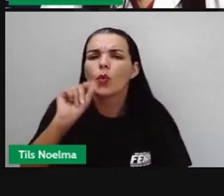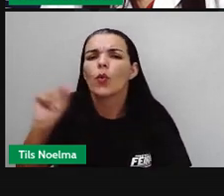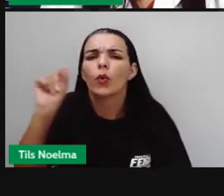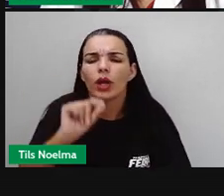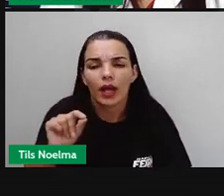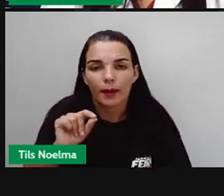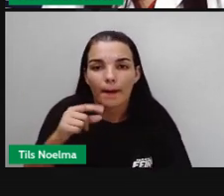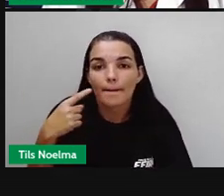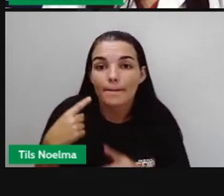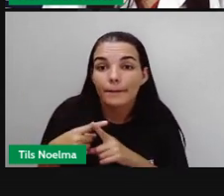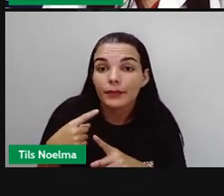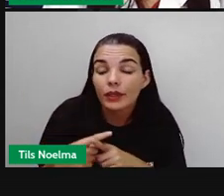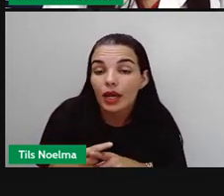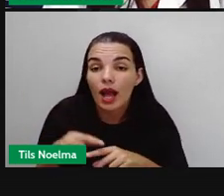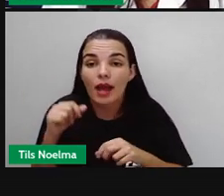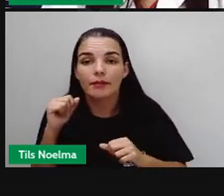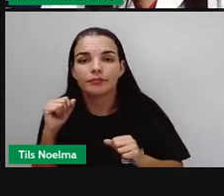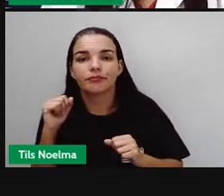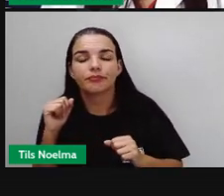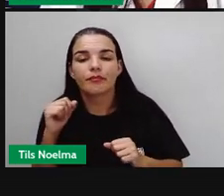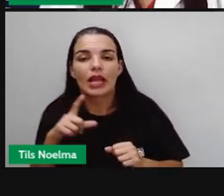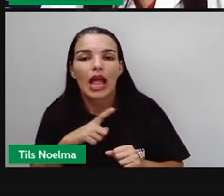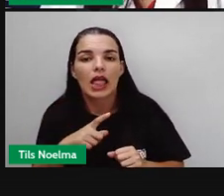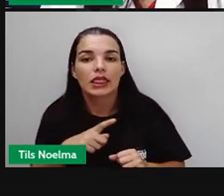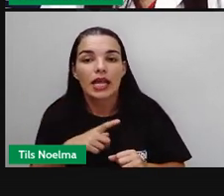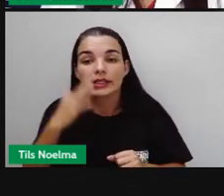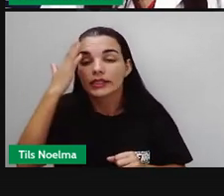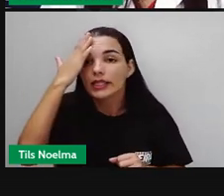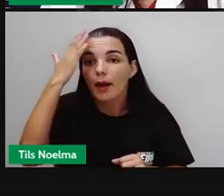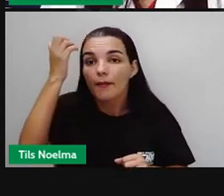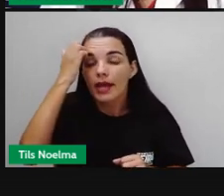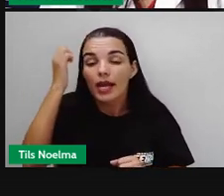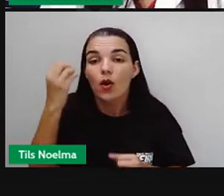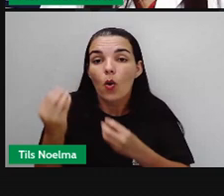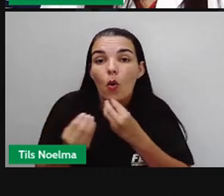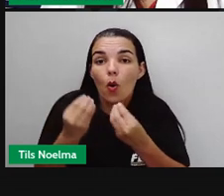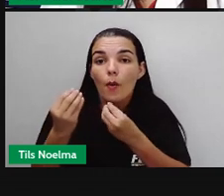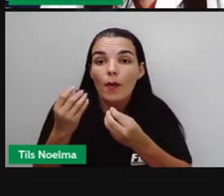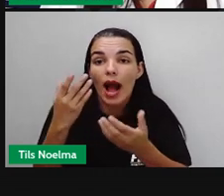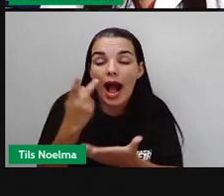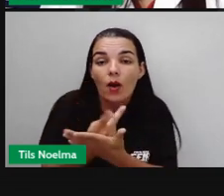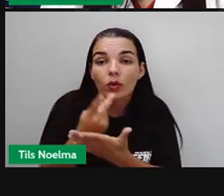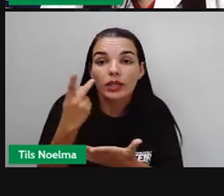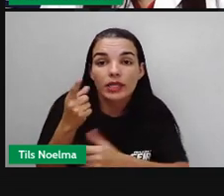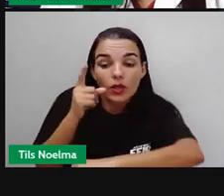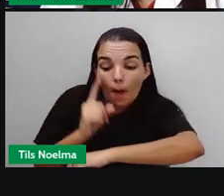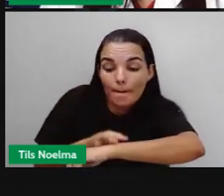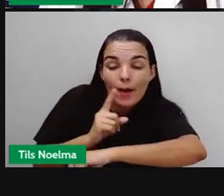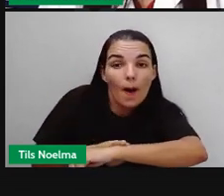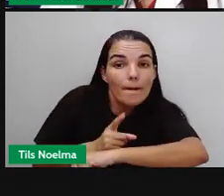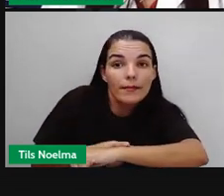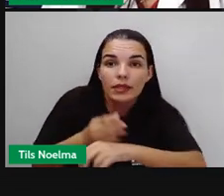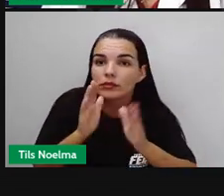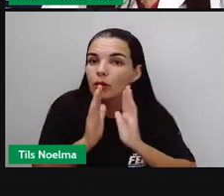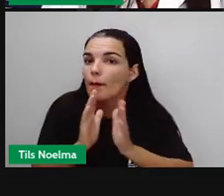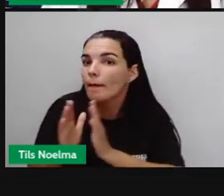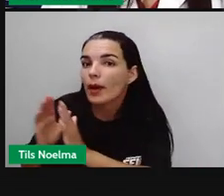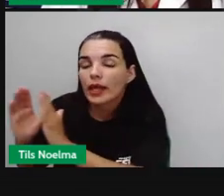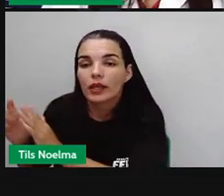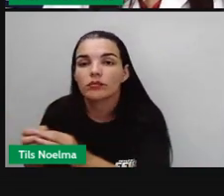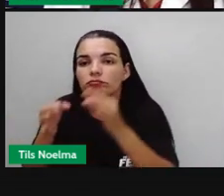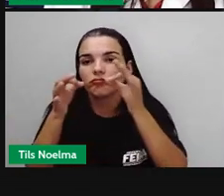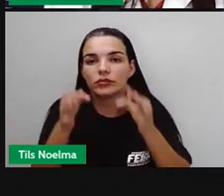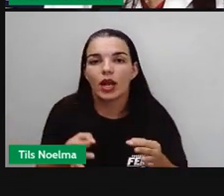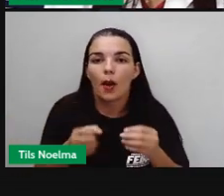conto ele é marcado. Isso quer dizer que é possível saber em que momento a história acontece. Esse tempo ele